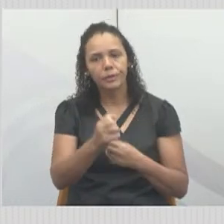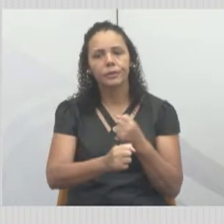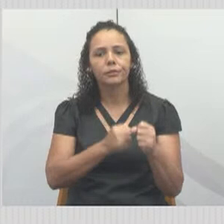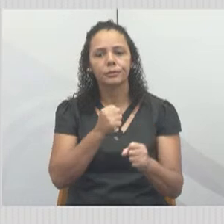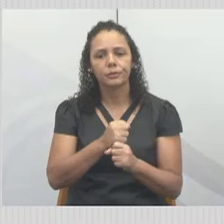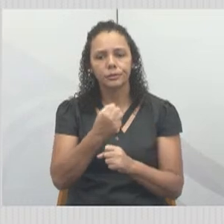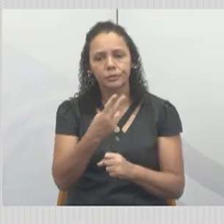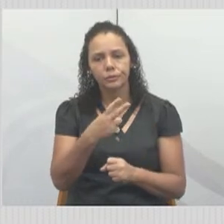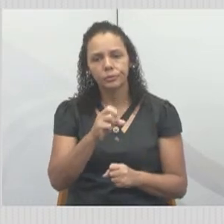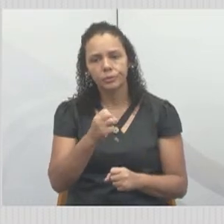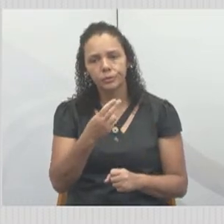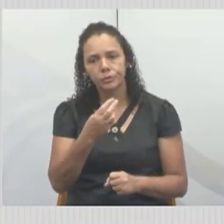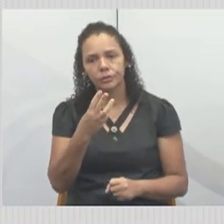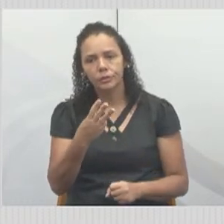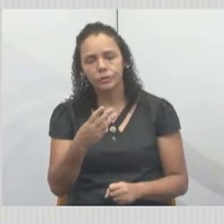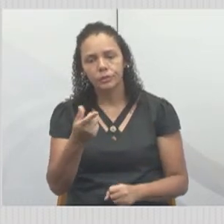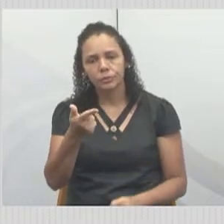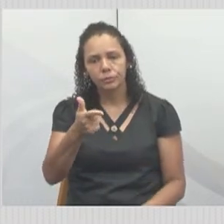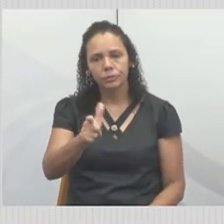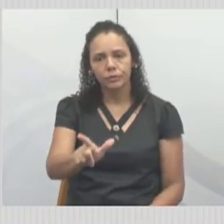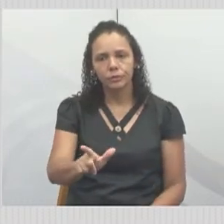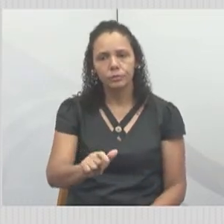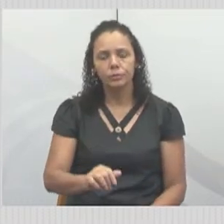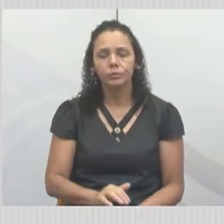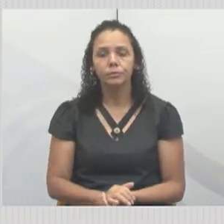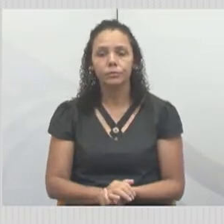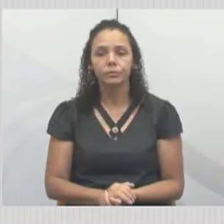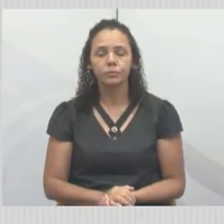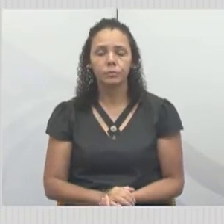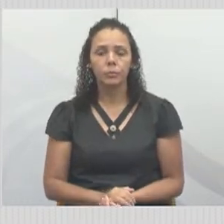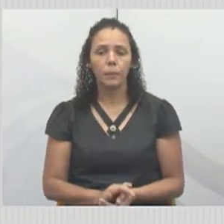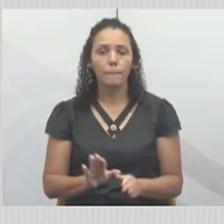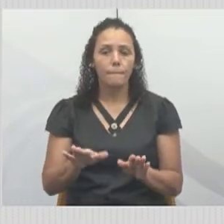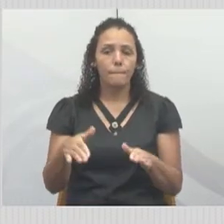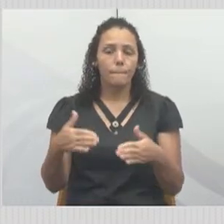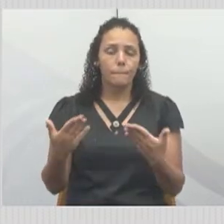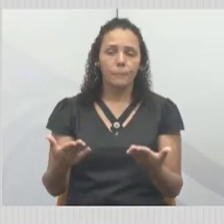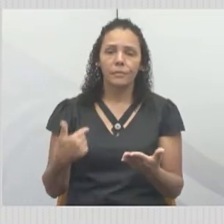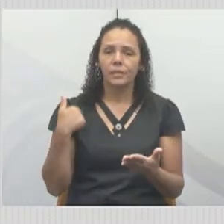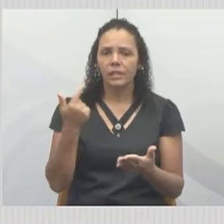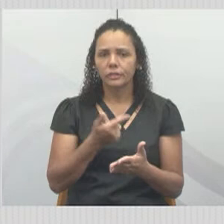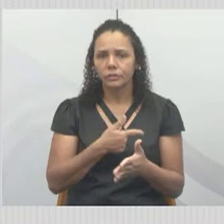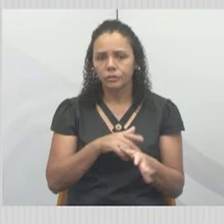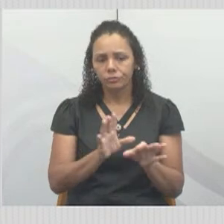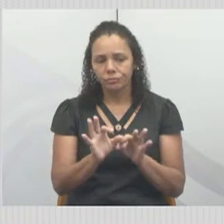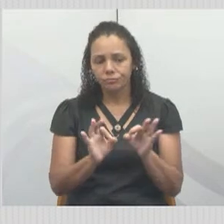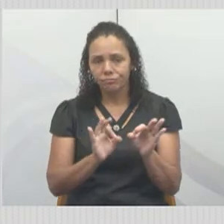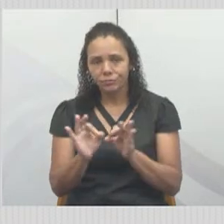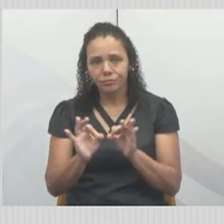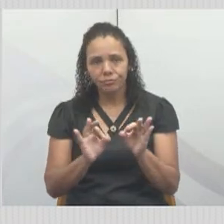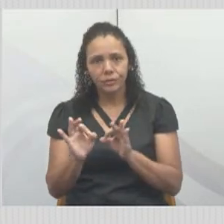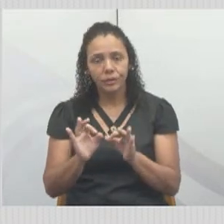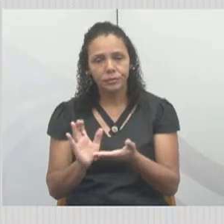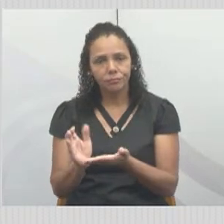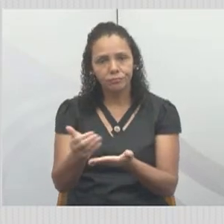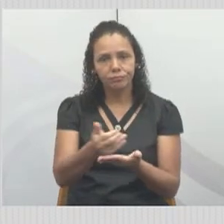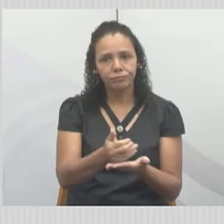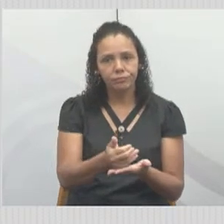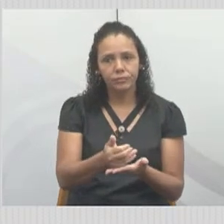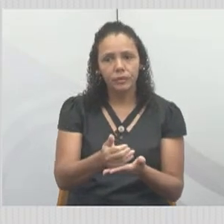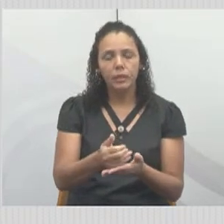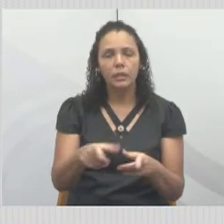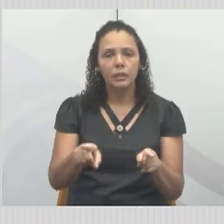2023. Pode passar, por favor. A partir do momento que a gente estima as receitas, a gente passa a olhar